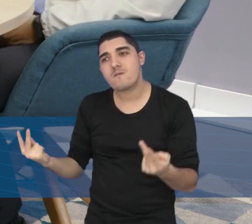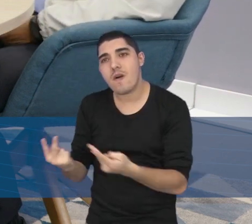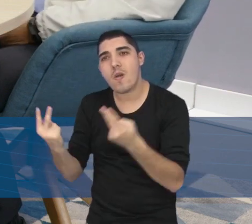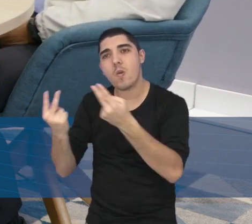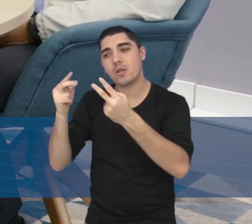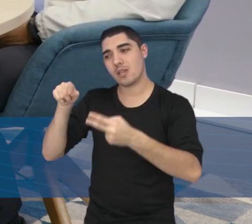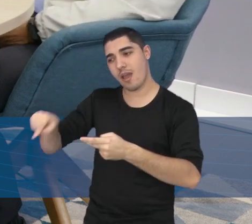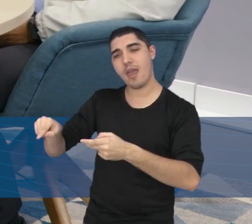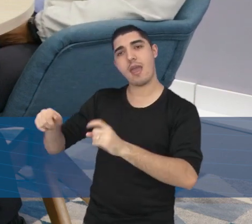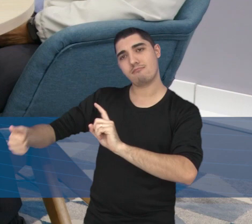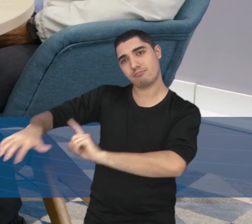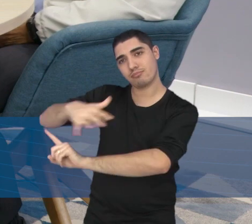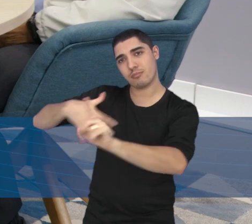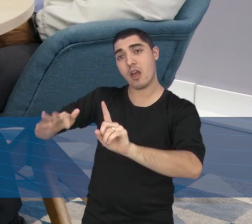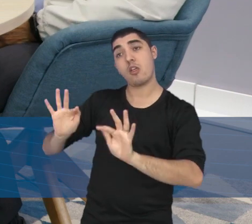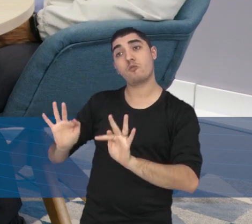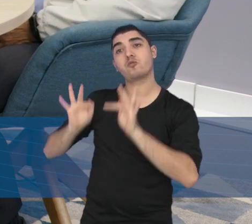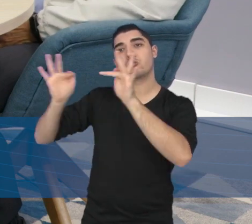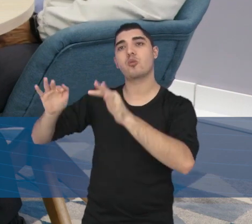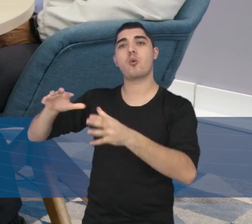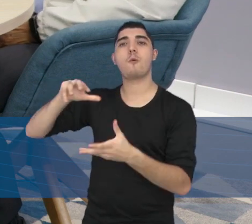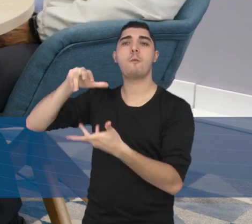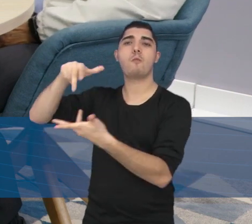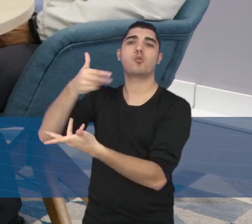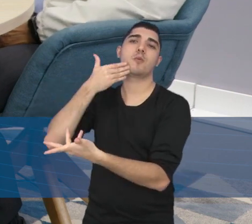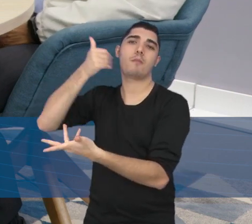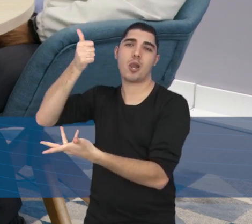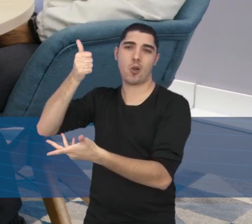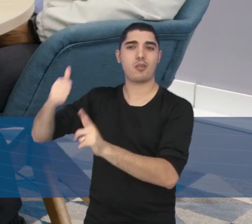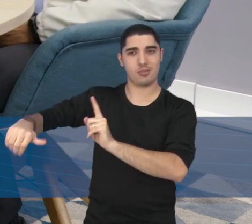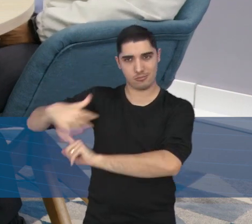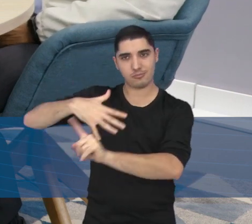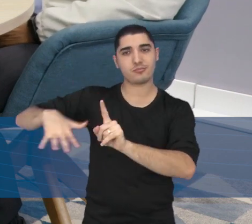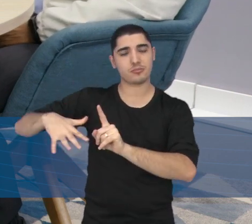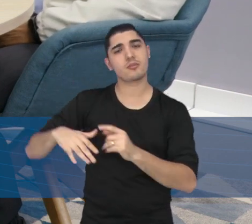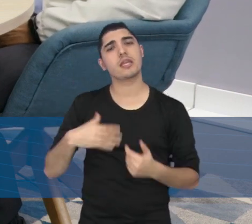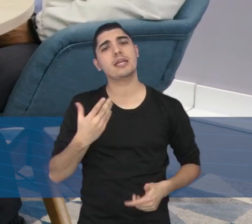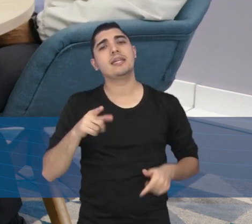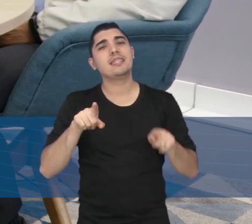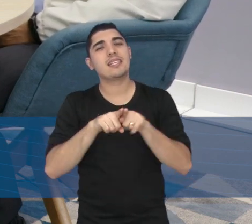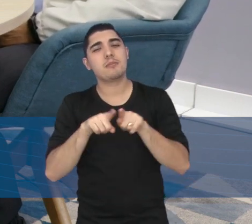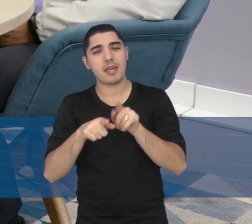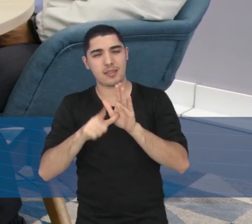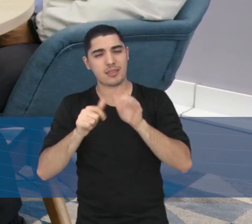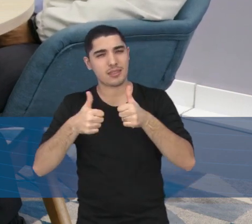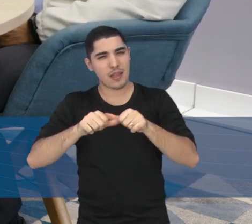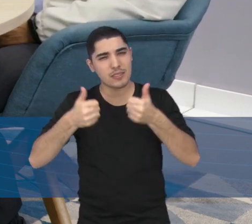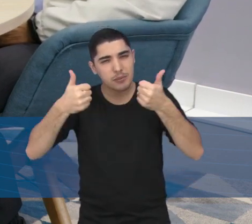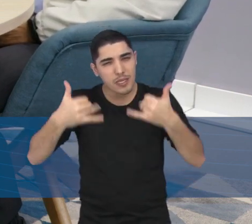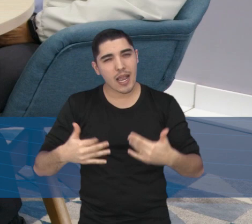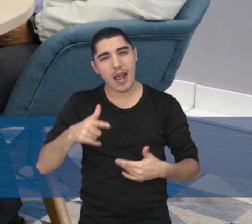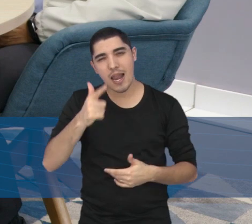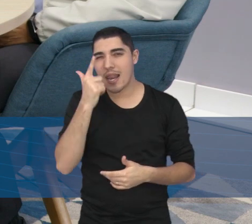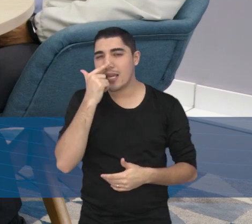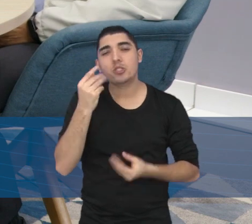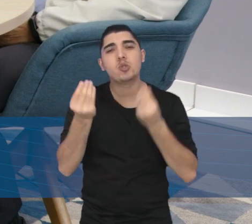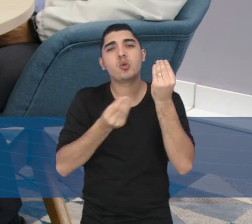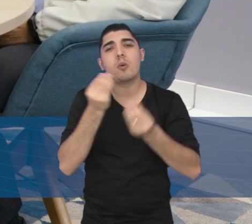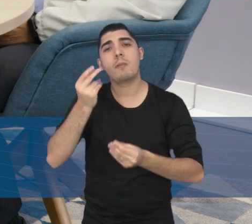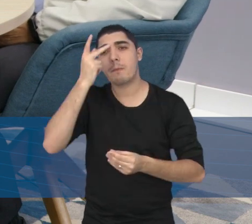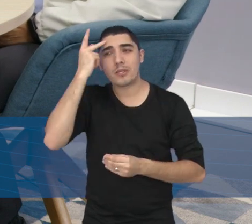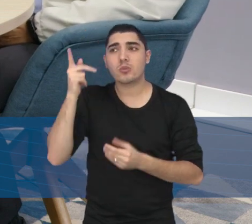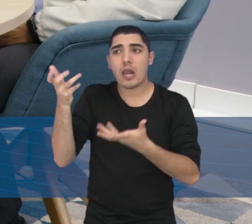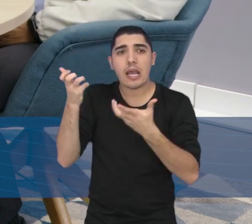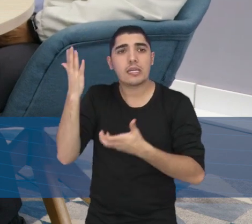pode prover um mundo melhor. A questão do Museu do Lixo também que a gente estava falando, como que faz para o pessoal que tem